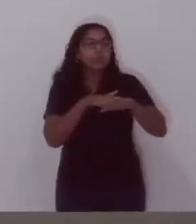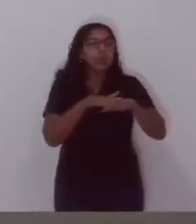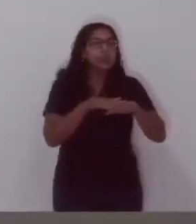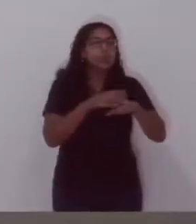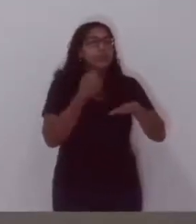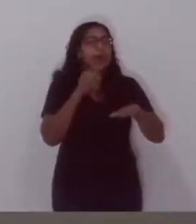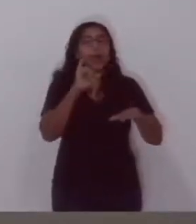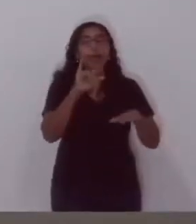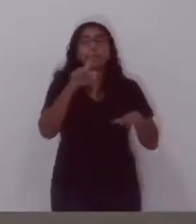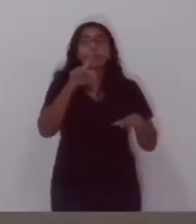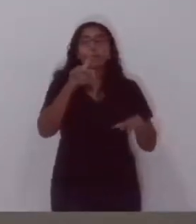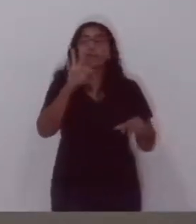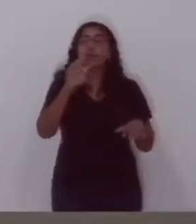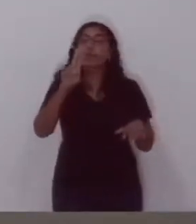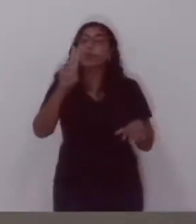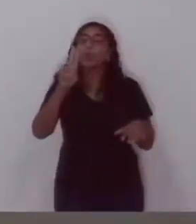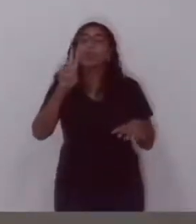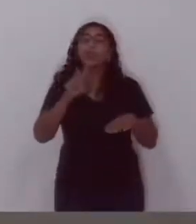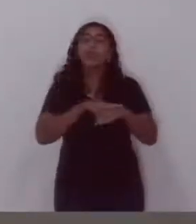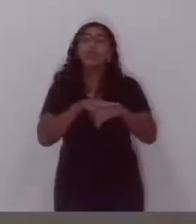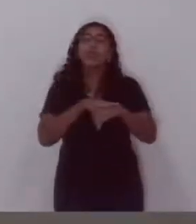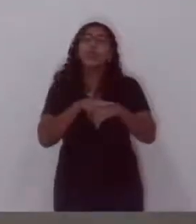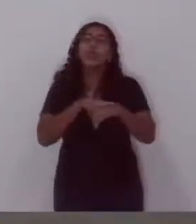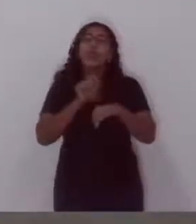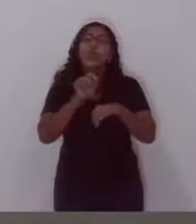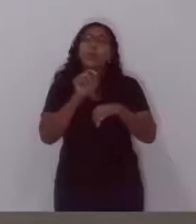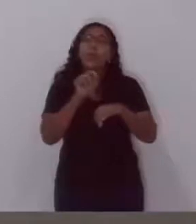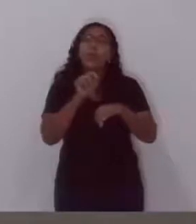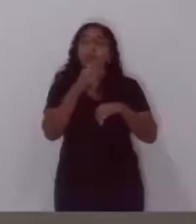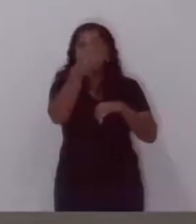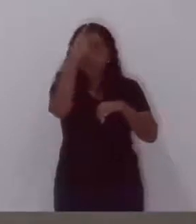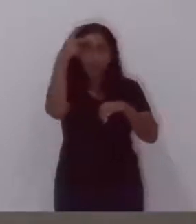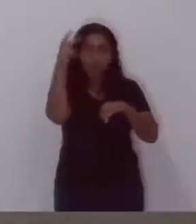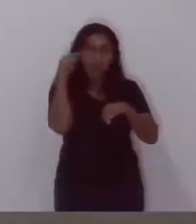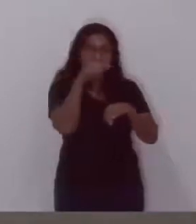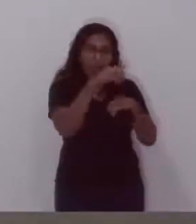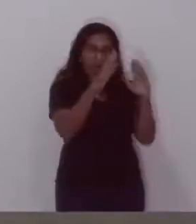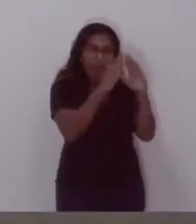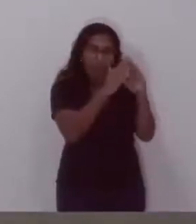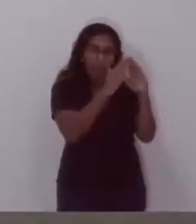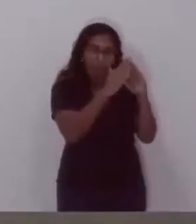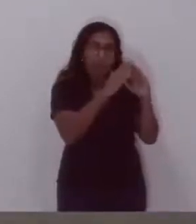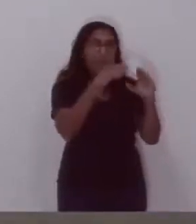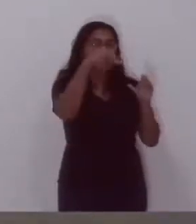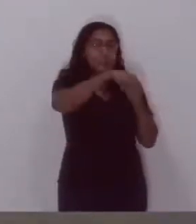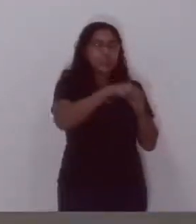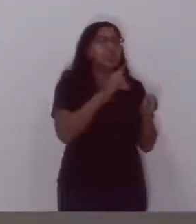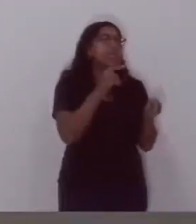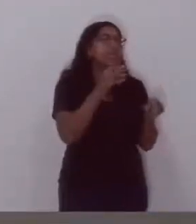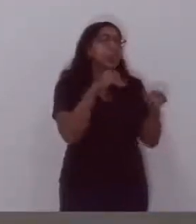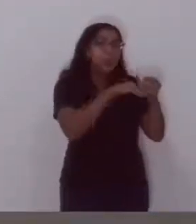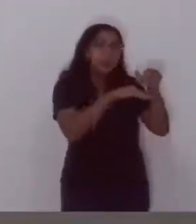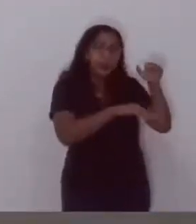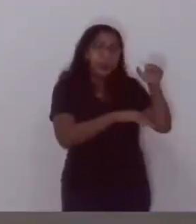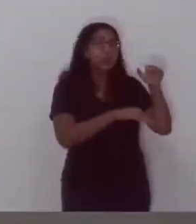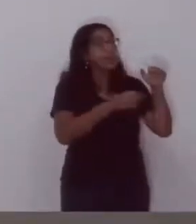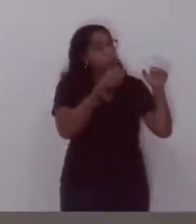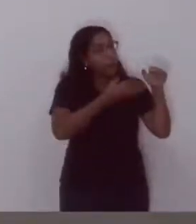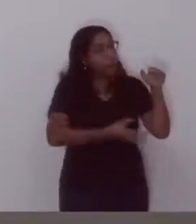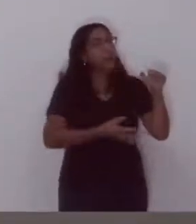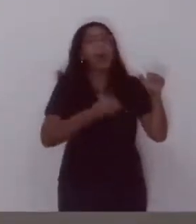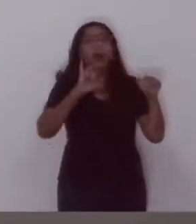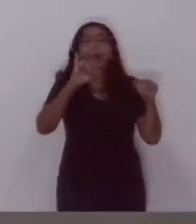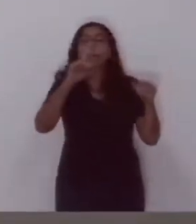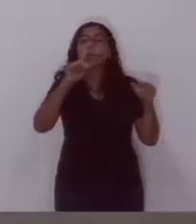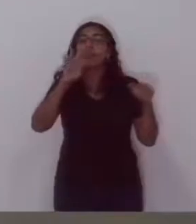IPTU verde, que dá isenção para aquelas pessoas que têm esse reservatório em casa, ou que os novos loteamentos possam ter essa exigência